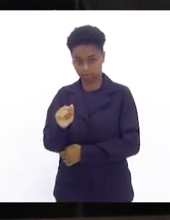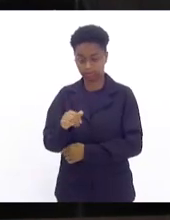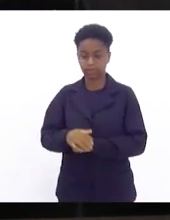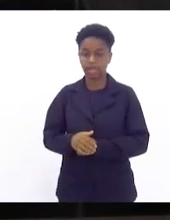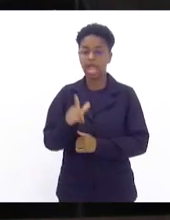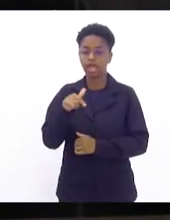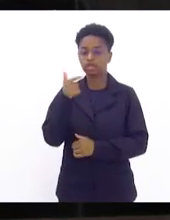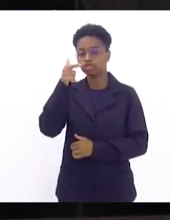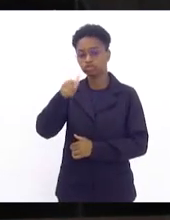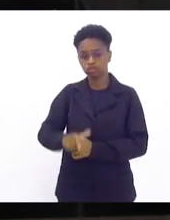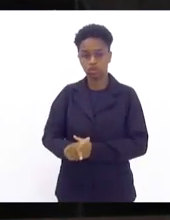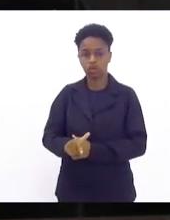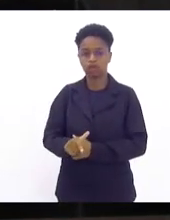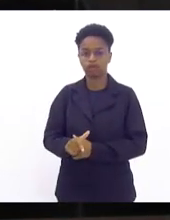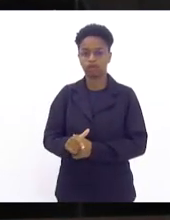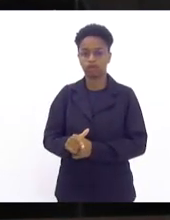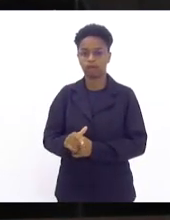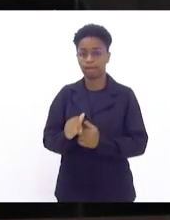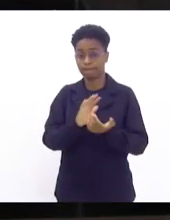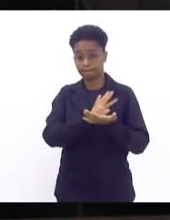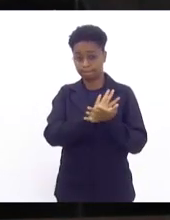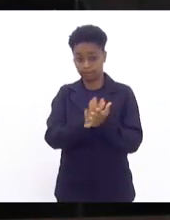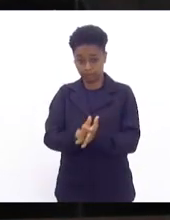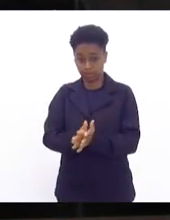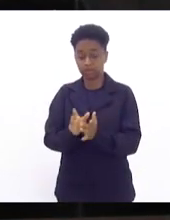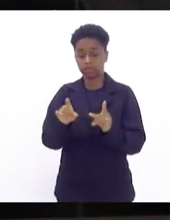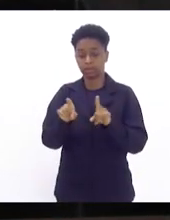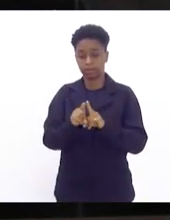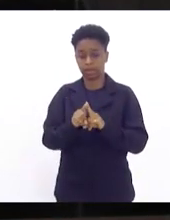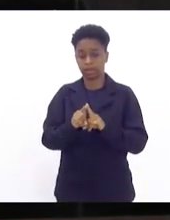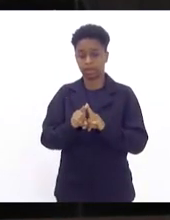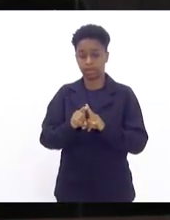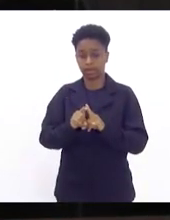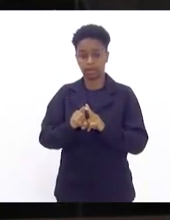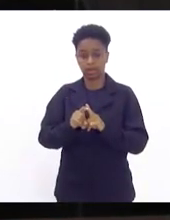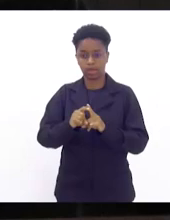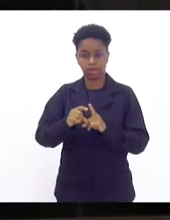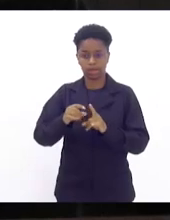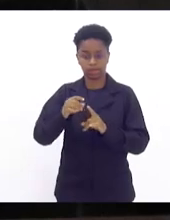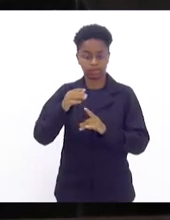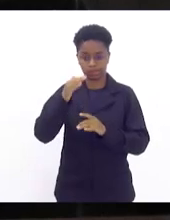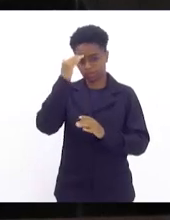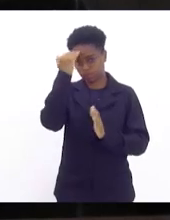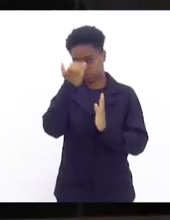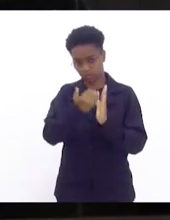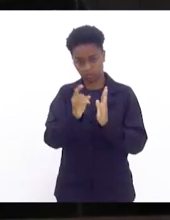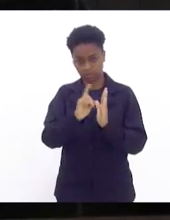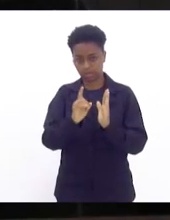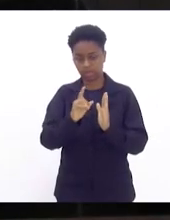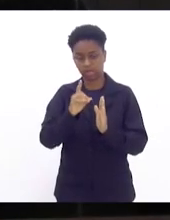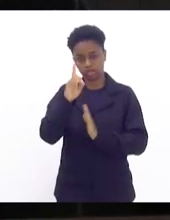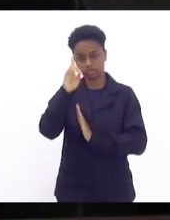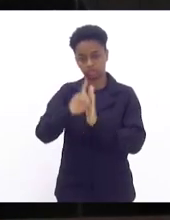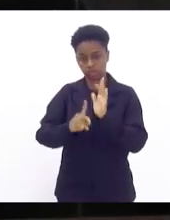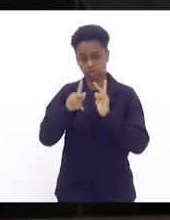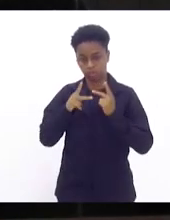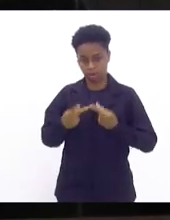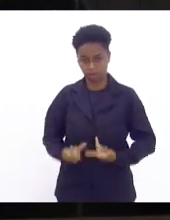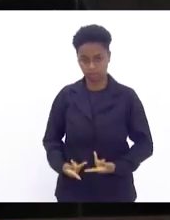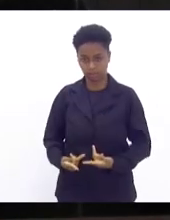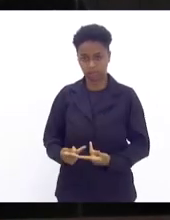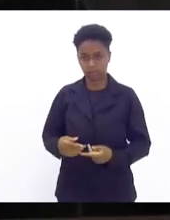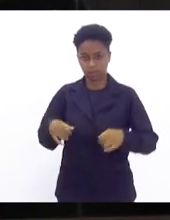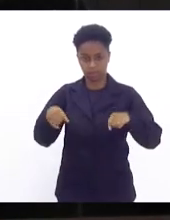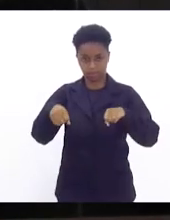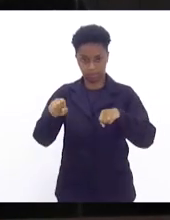discriminação e de violação de direitos humanos. O motoboy Matheus